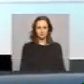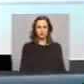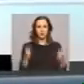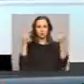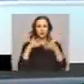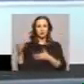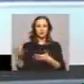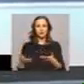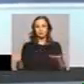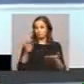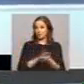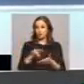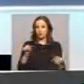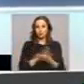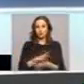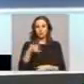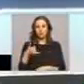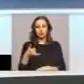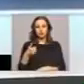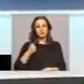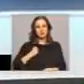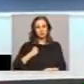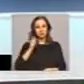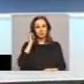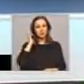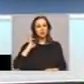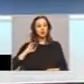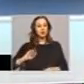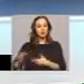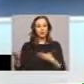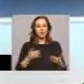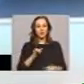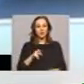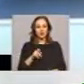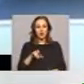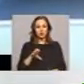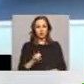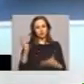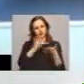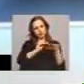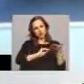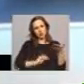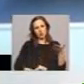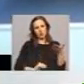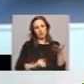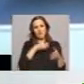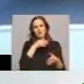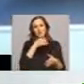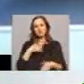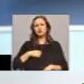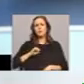Boa noite, bem-vindo. Viramos a página neste Jornal de 2 de sábado. É meu convidado Inácio Del Valle, escritor. Mergulhamos na Espanha